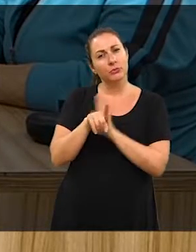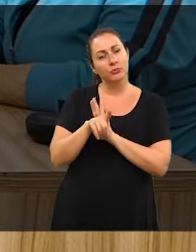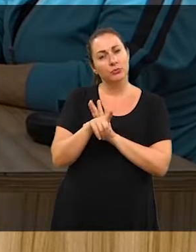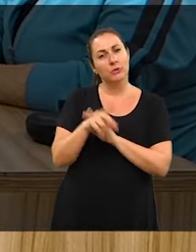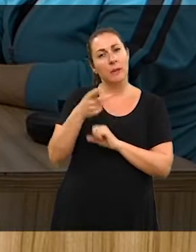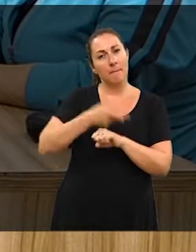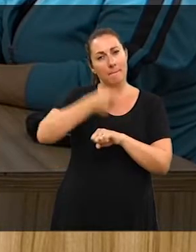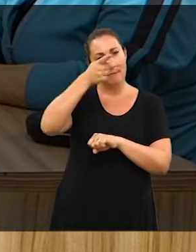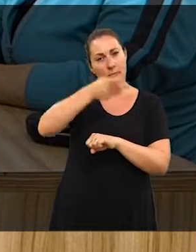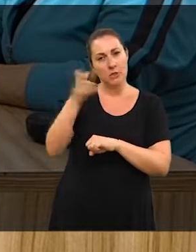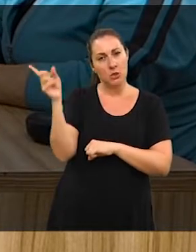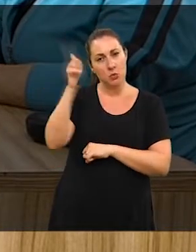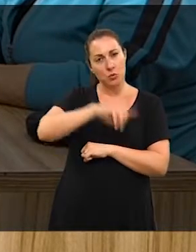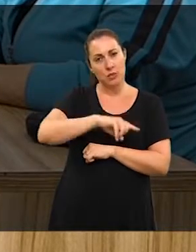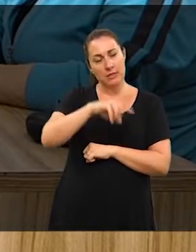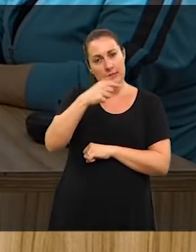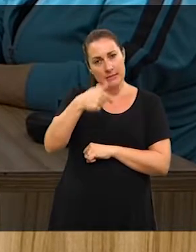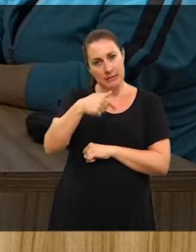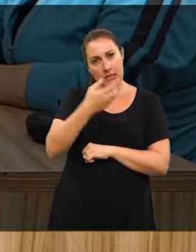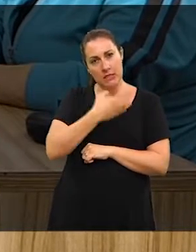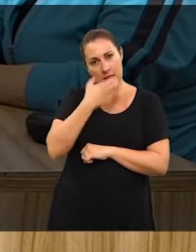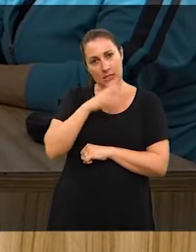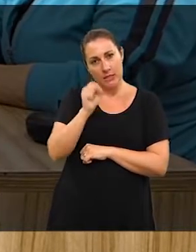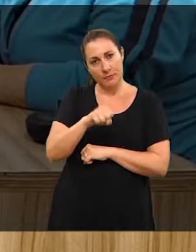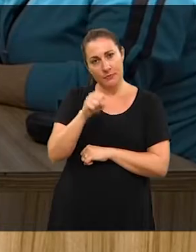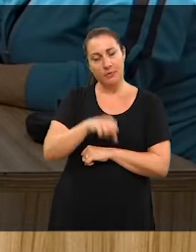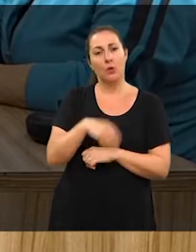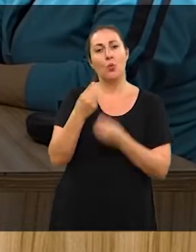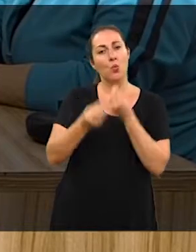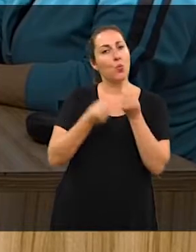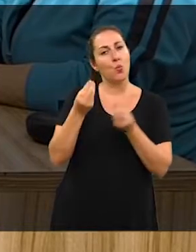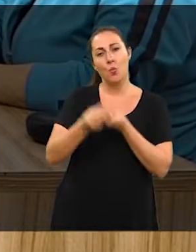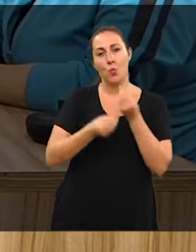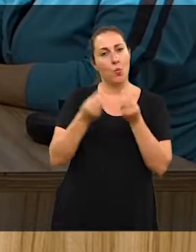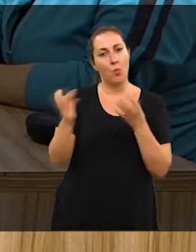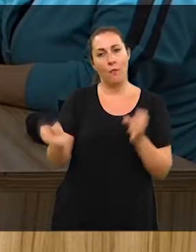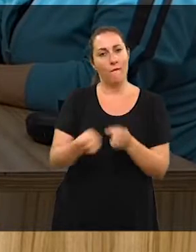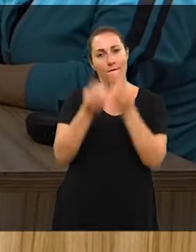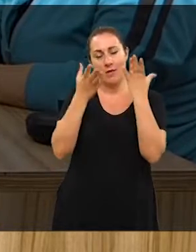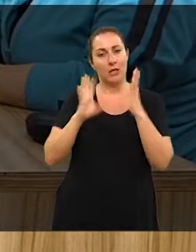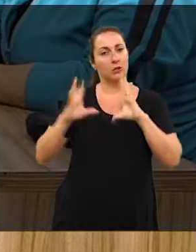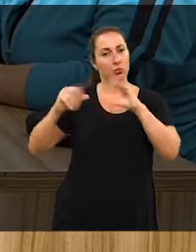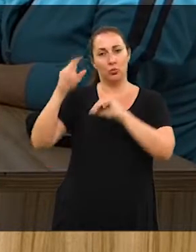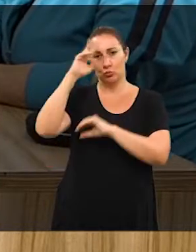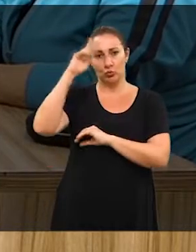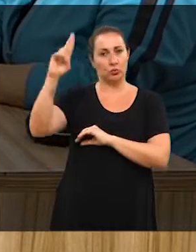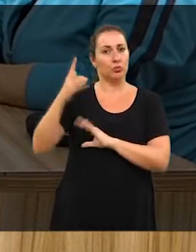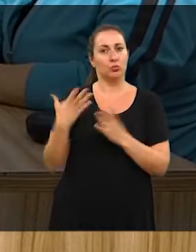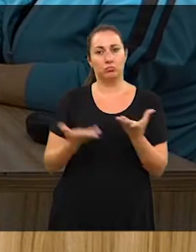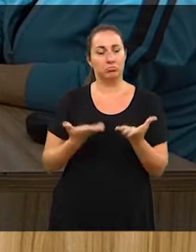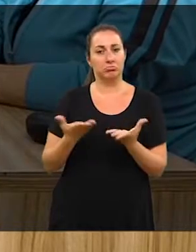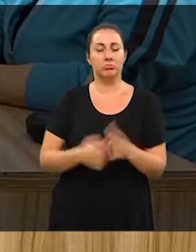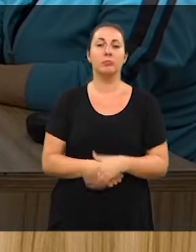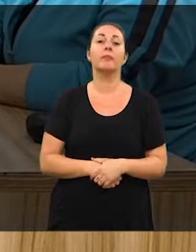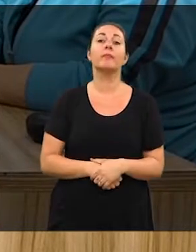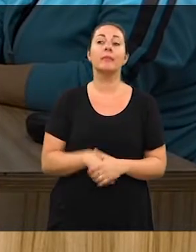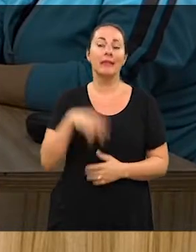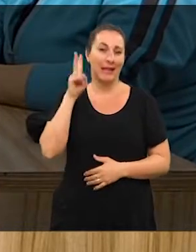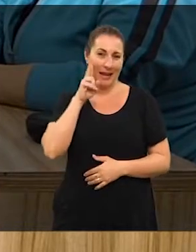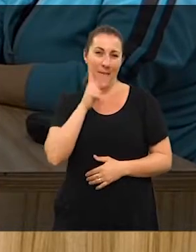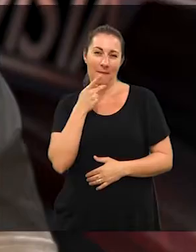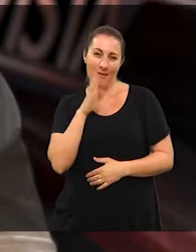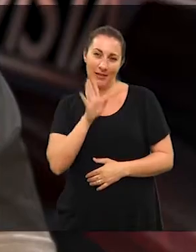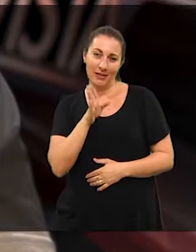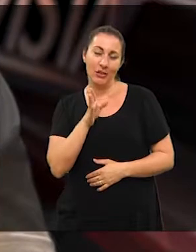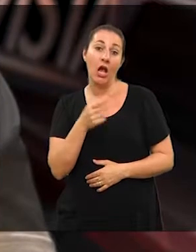ser entregue, premiação dia 7 de dezembro. De dezembro, né? Exatamente. Como que vai ser esse evento? Vai reunir todos os diretores? Como eu te falei antes,